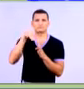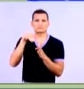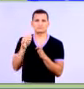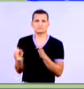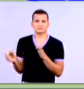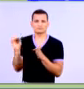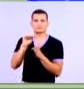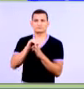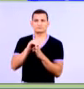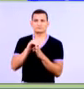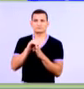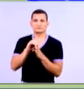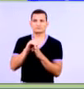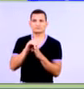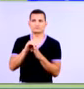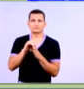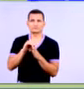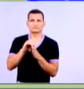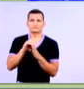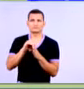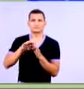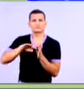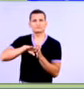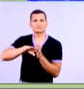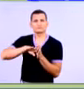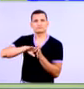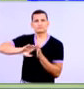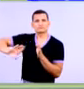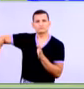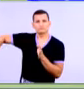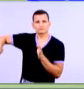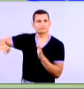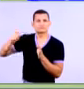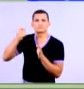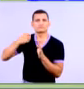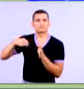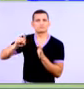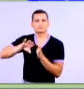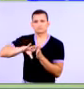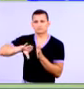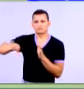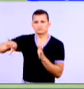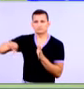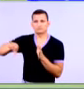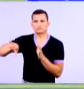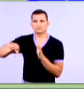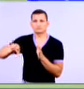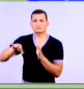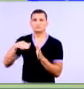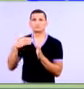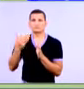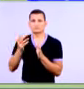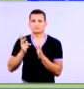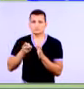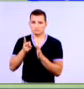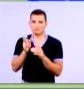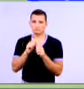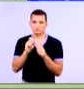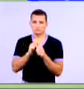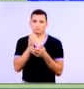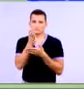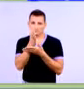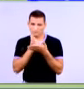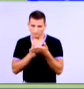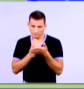quê? Eu descarto metade disso daqui, ó. Cada vez que eu faço essa divisão, eu descarto metade.